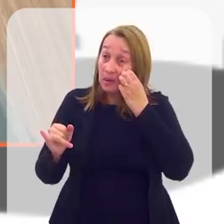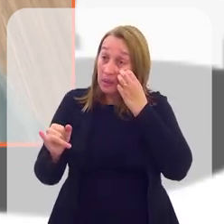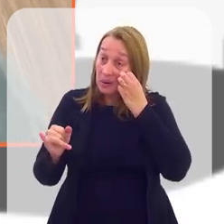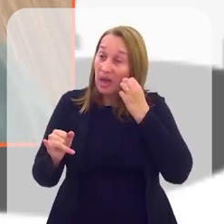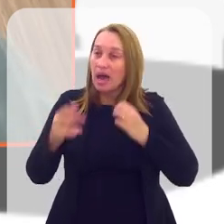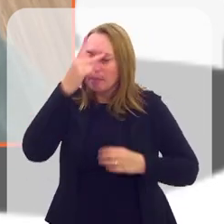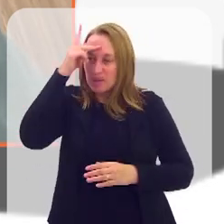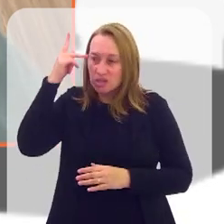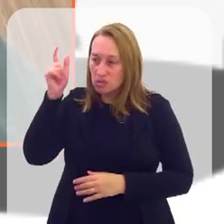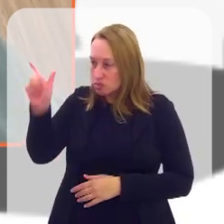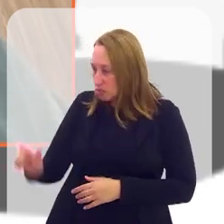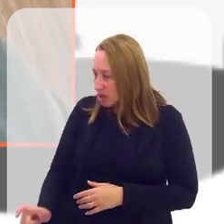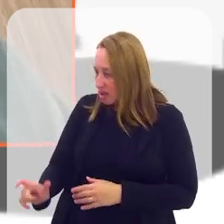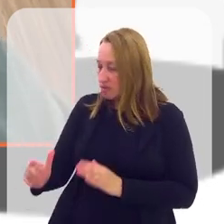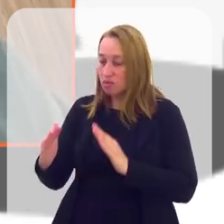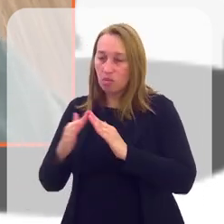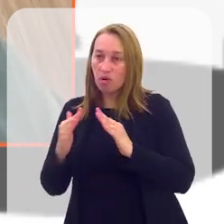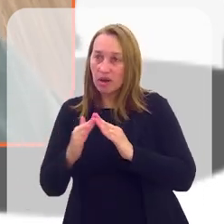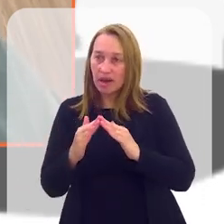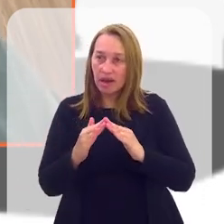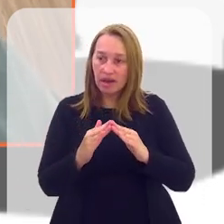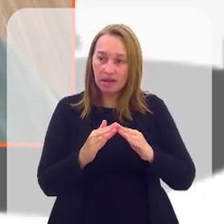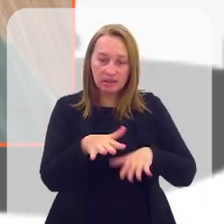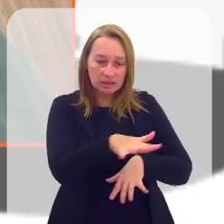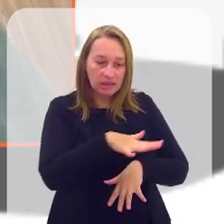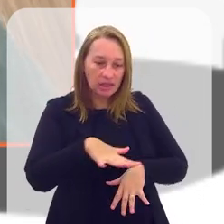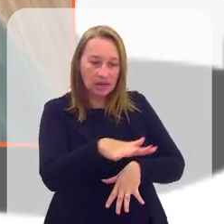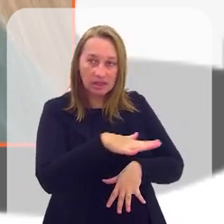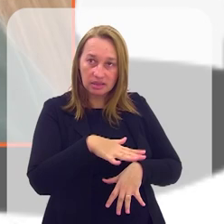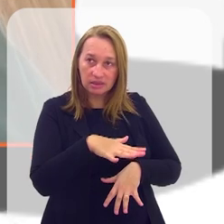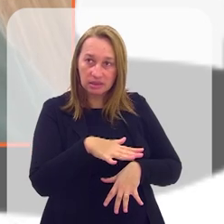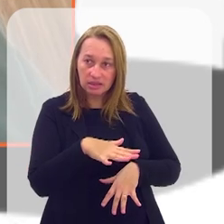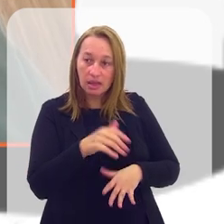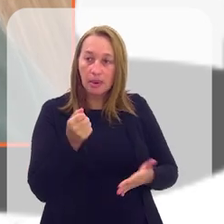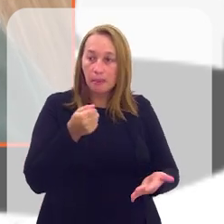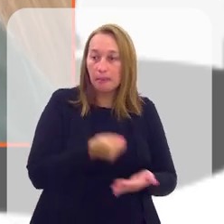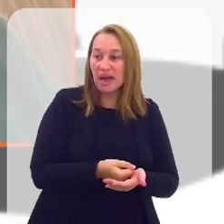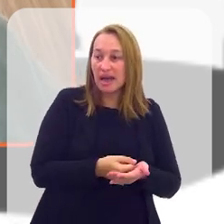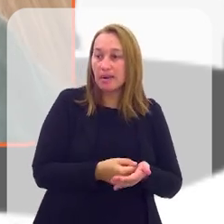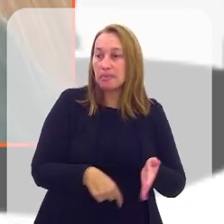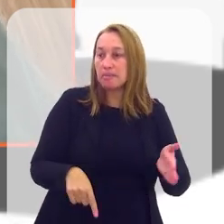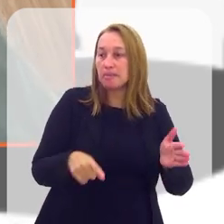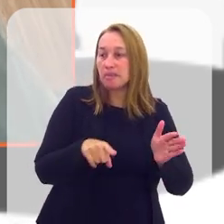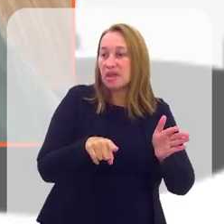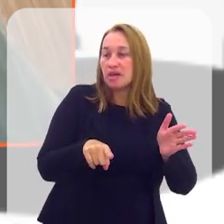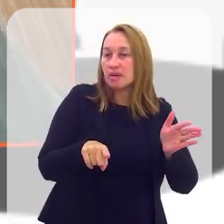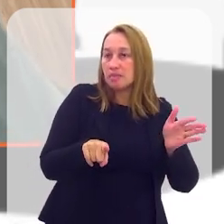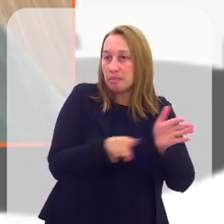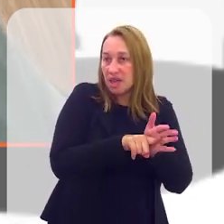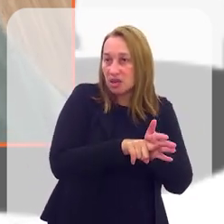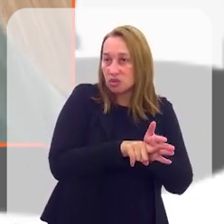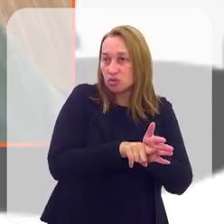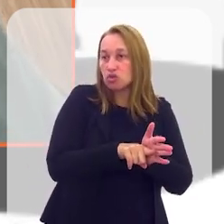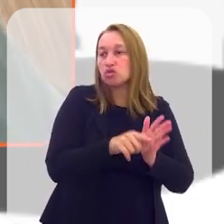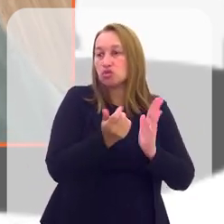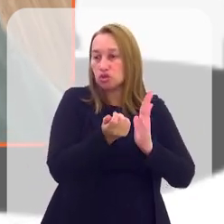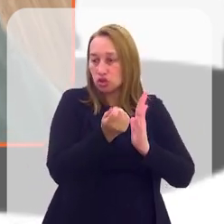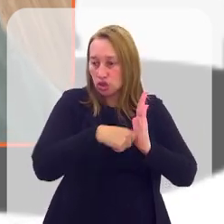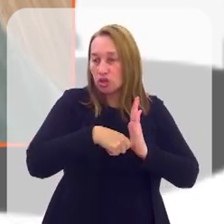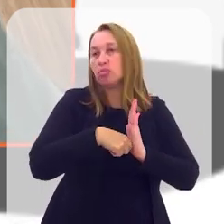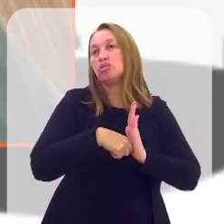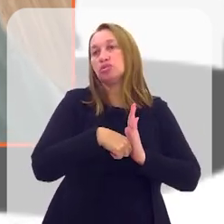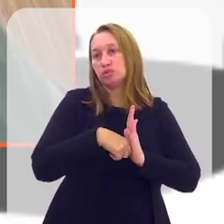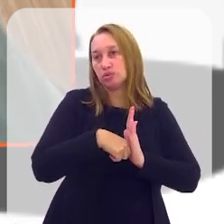para a pessoa que for morar naquela região pagar menos tributo. Você vai incentivar a